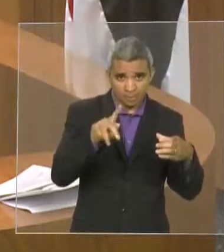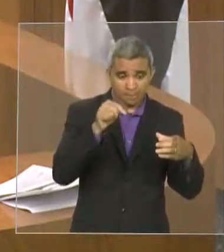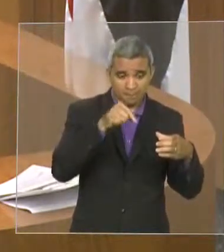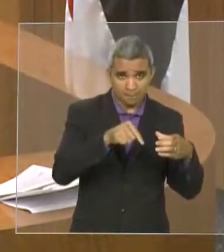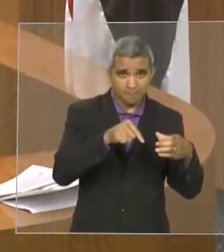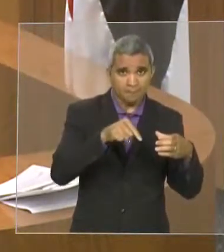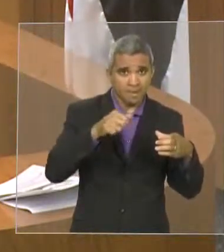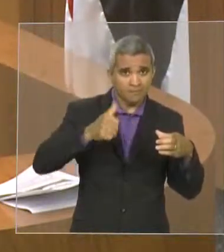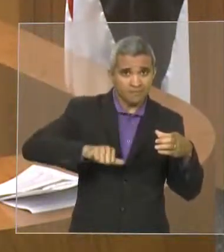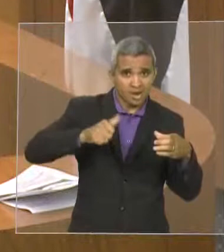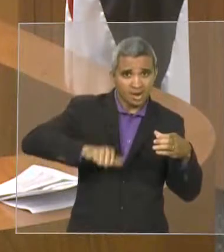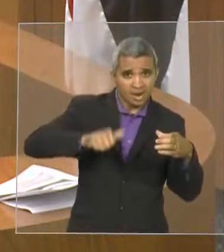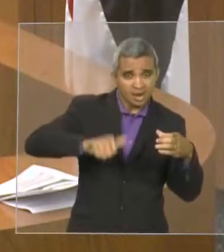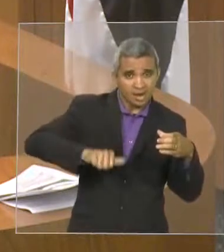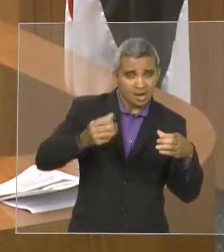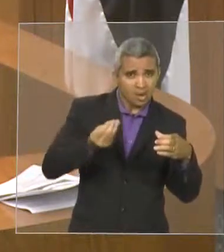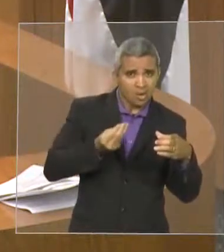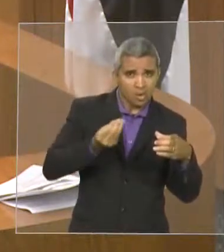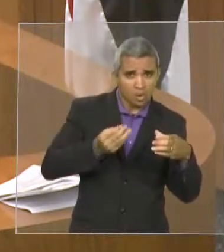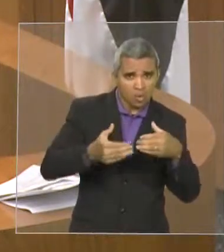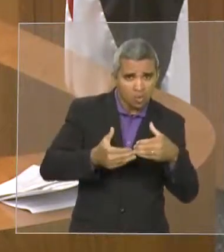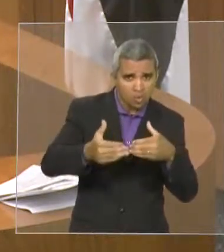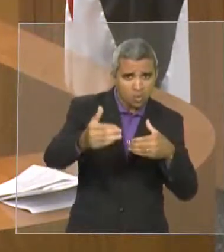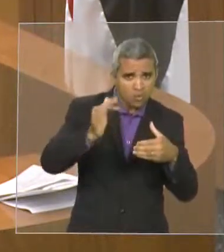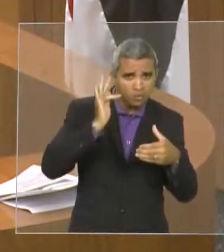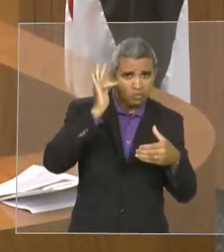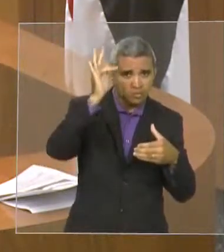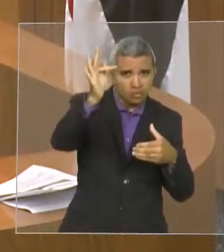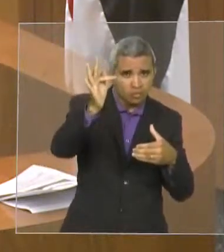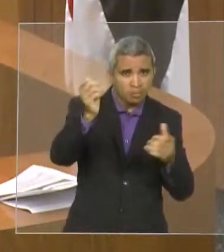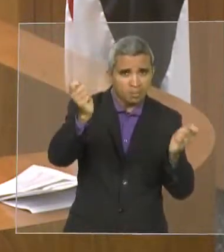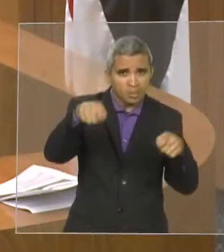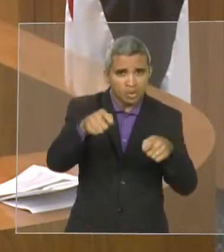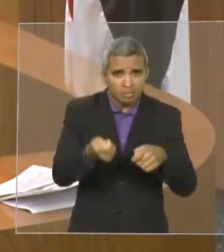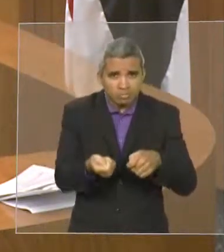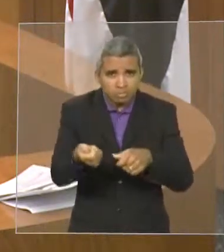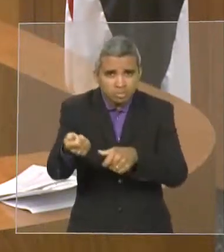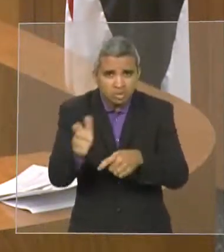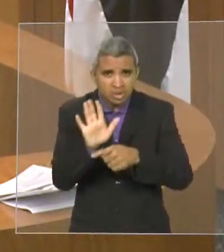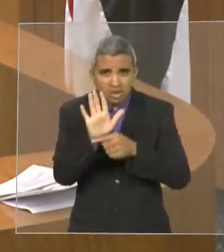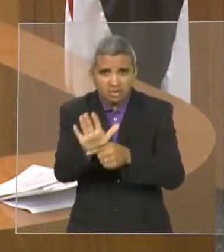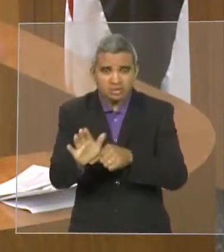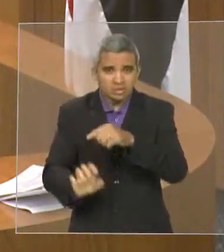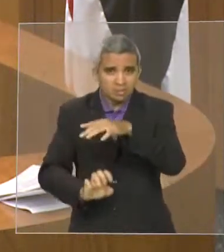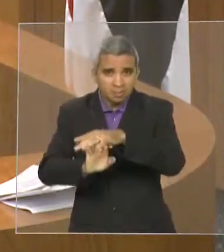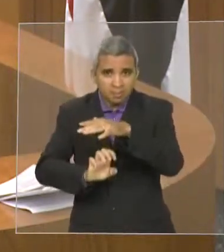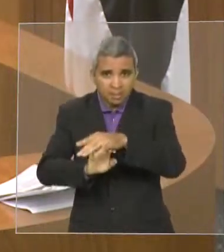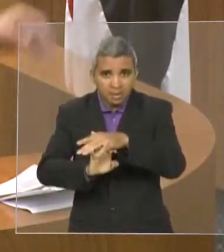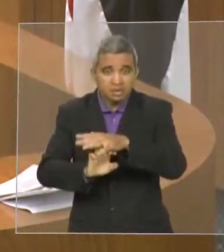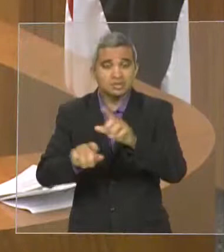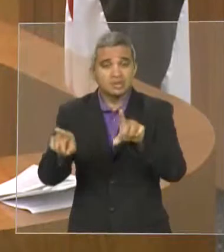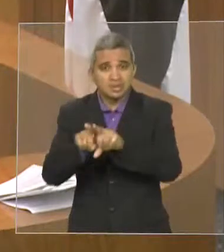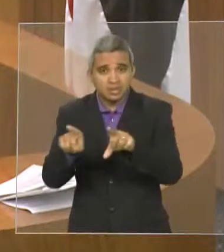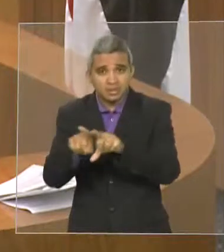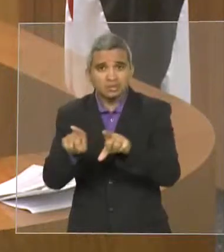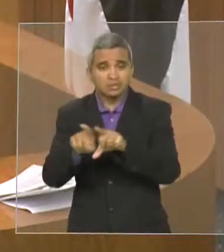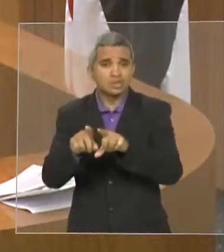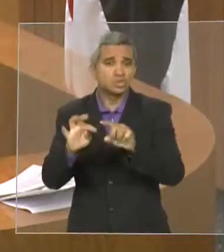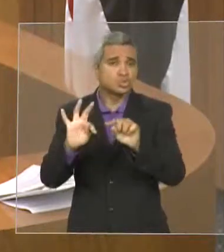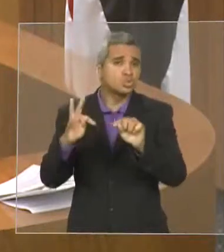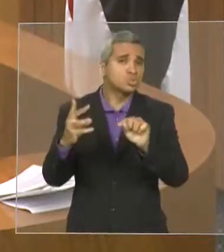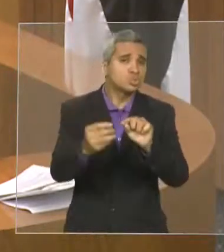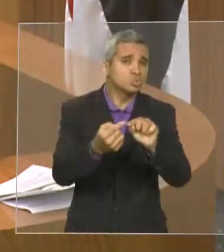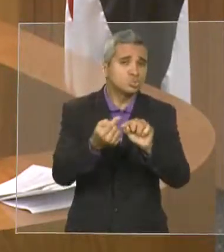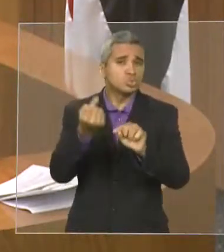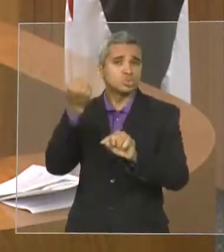os incentivos daqui para frente, após a aprovação dessa medida provisória, mas também sobre todos os incentivos que já foram concedidos